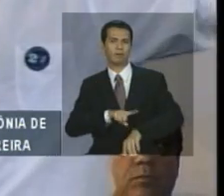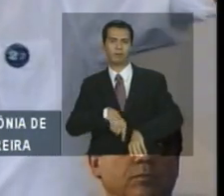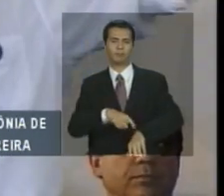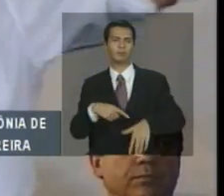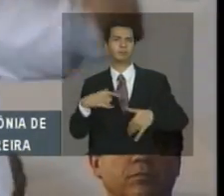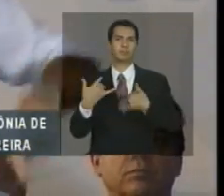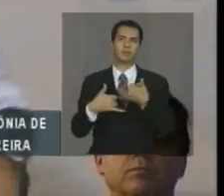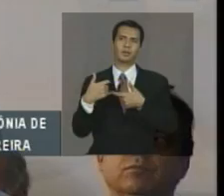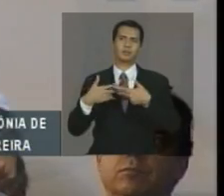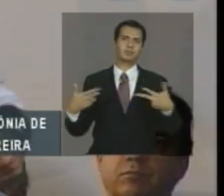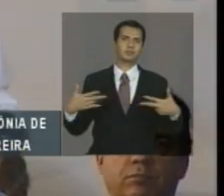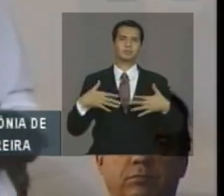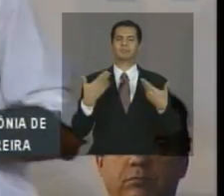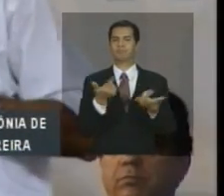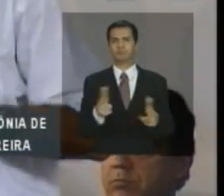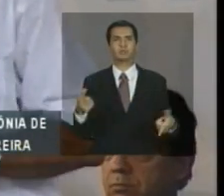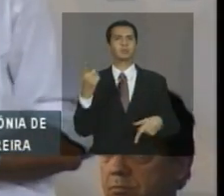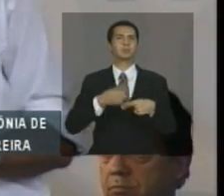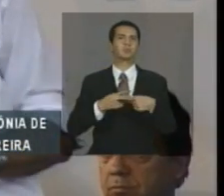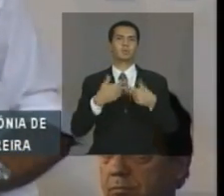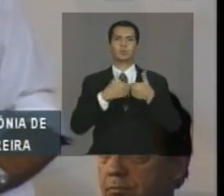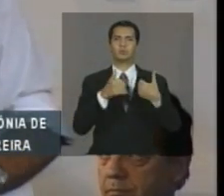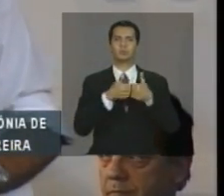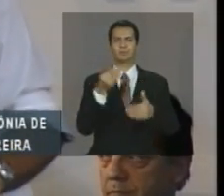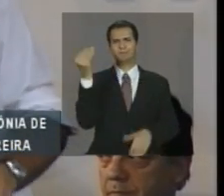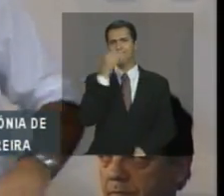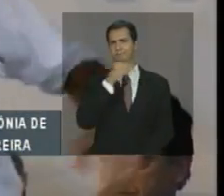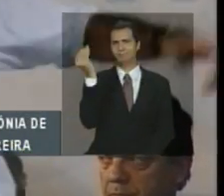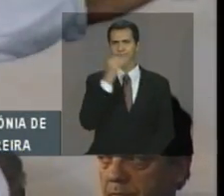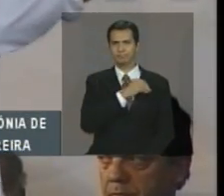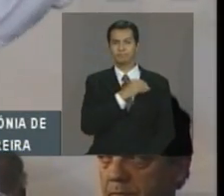lazer por causa dessa deficiente rede de transporte que a gente tem.